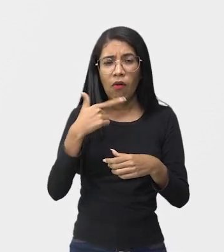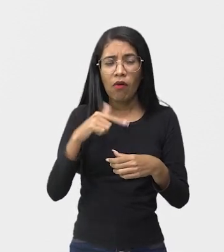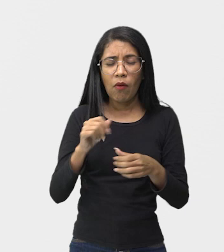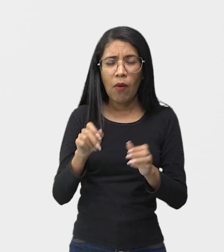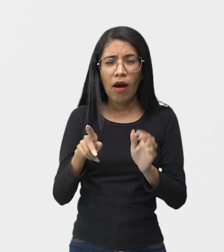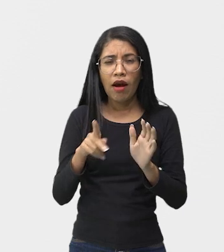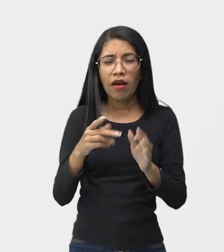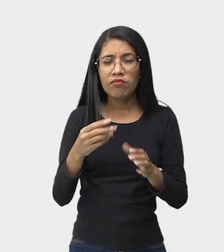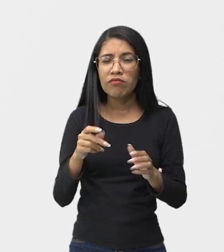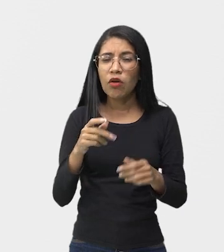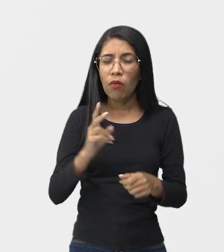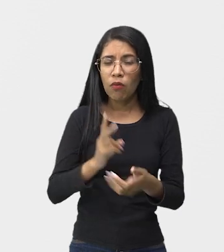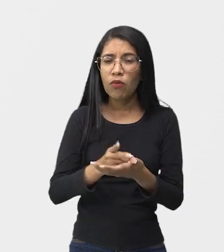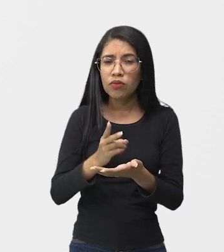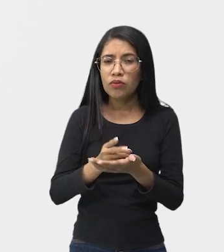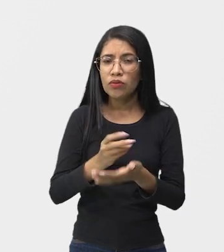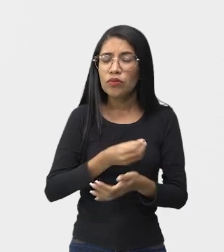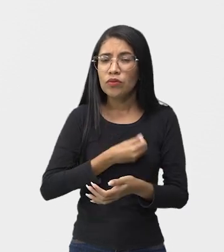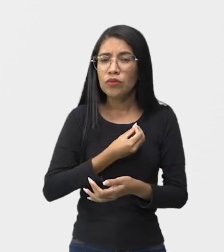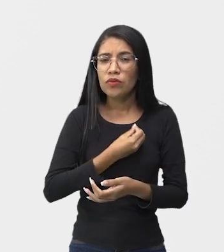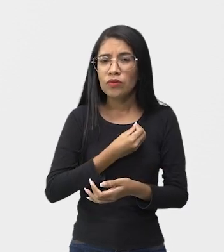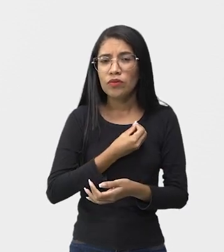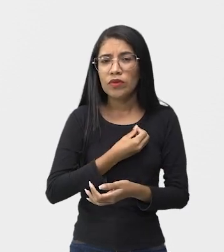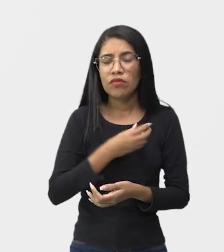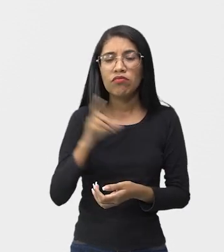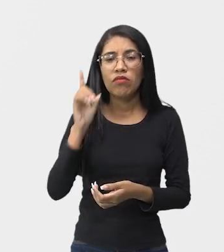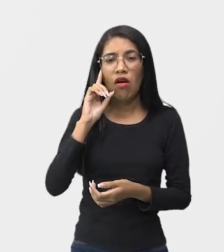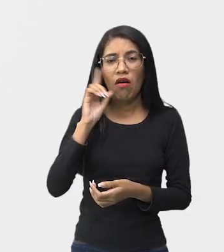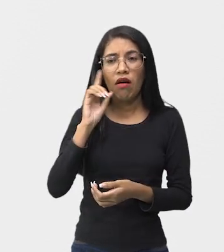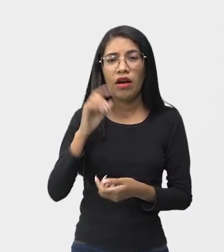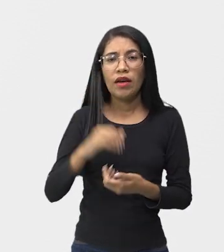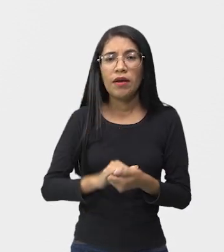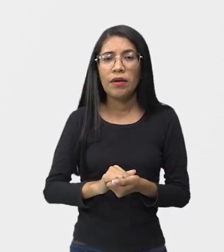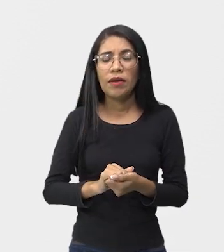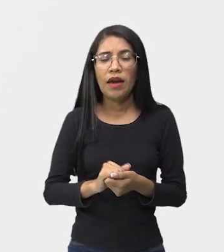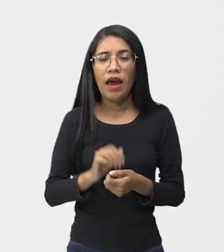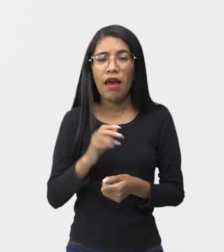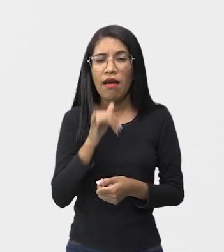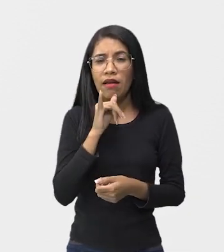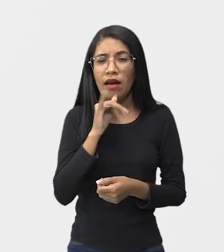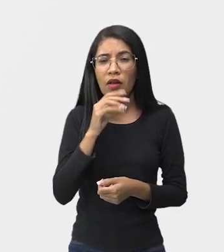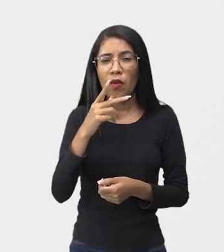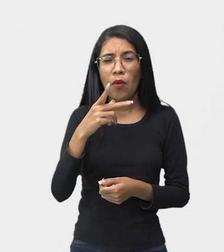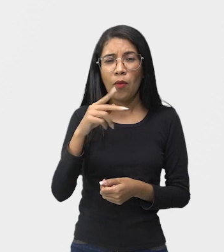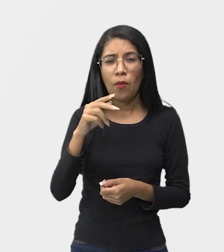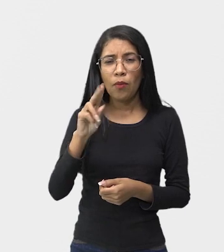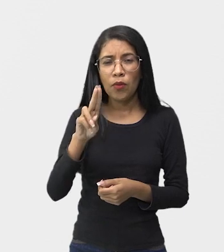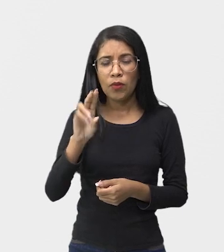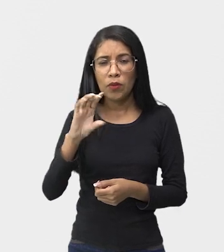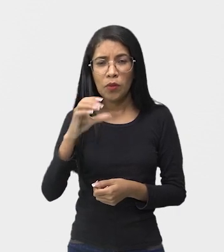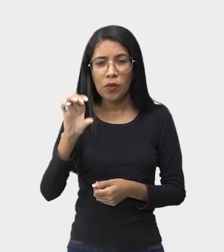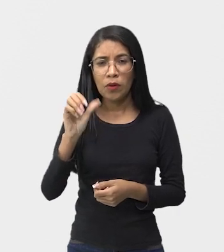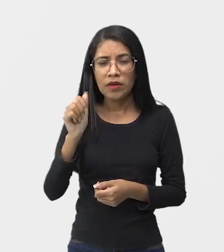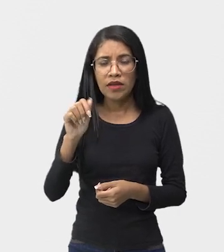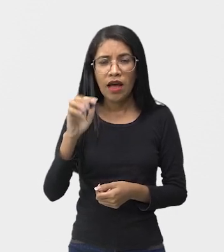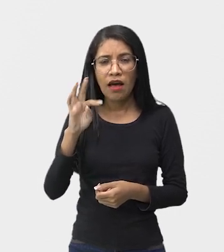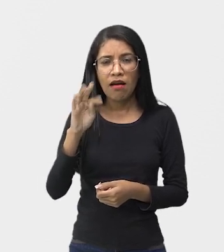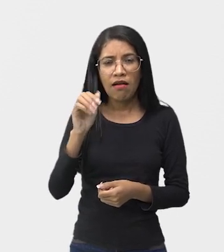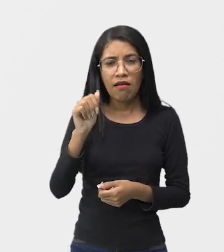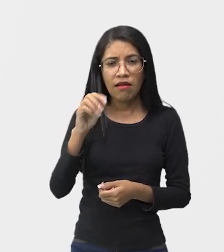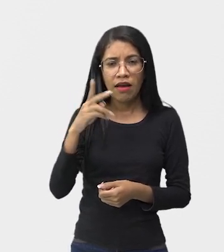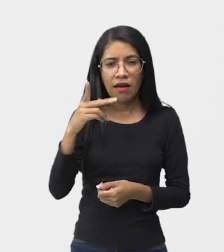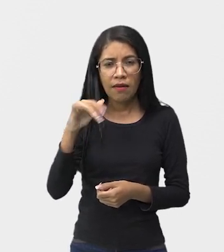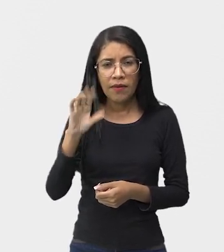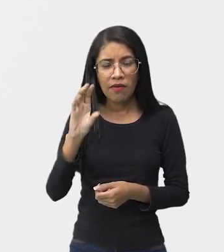muito presente no nosso dia a dia. Principalmente a questão do puçá, da arapuca, da tapioca,